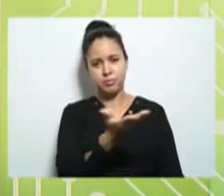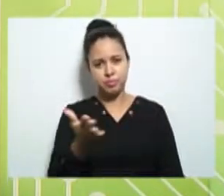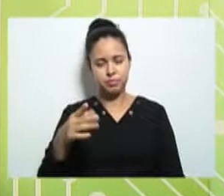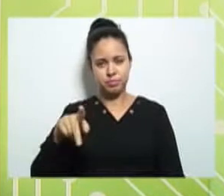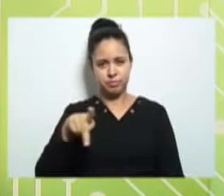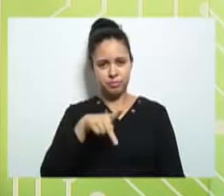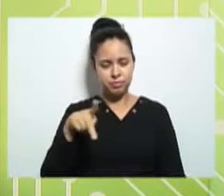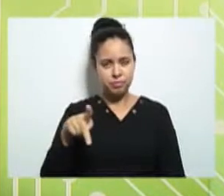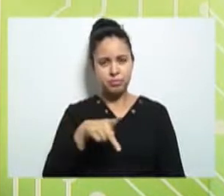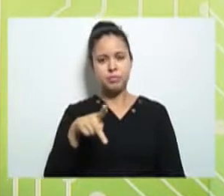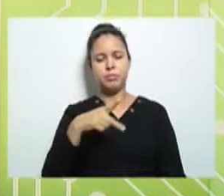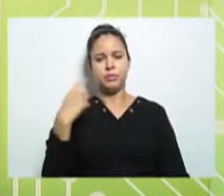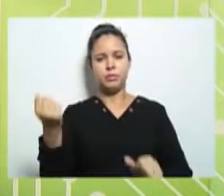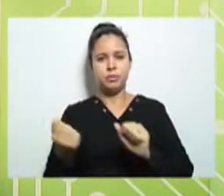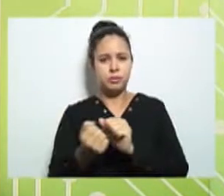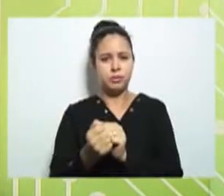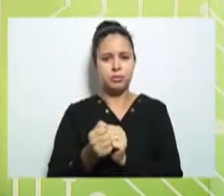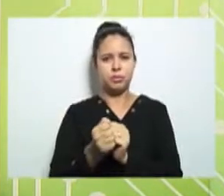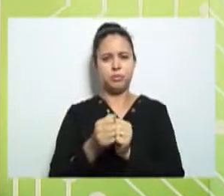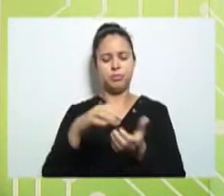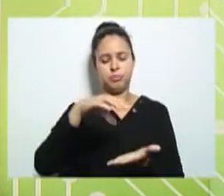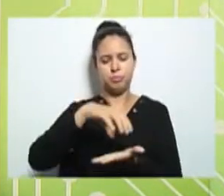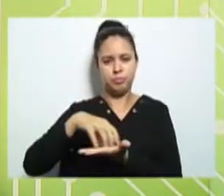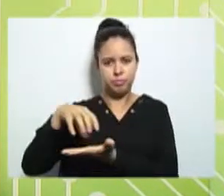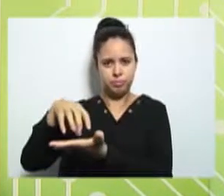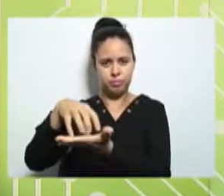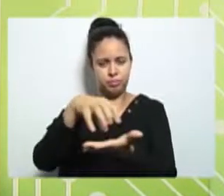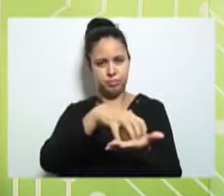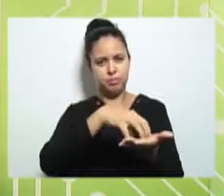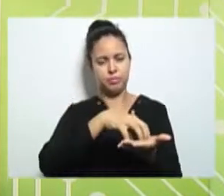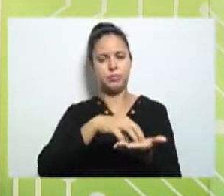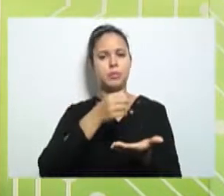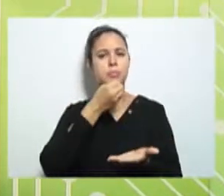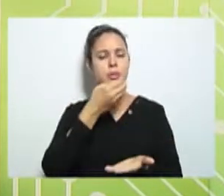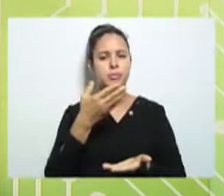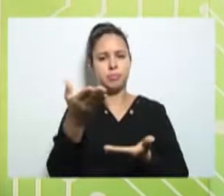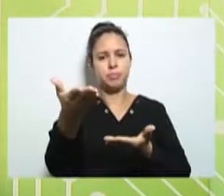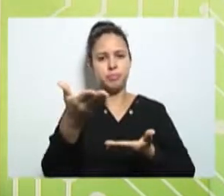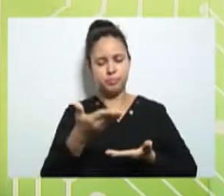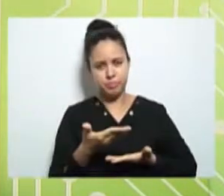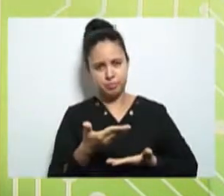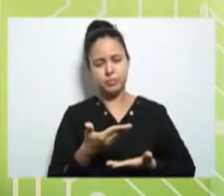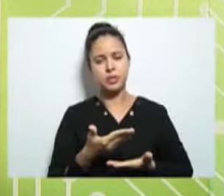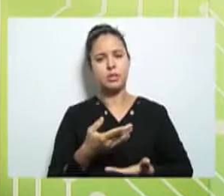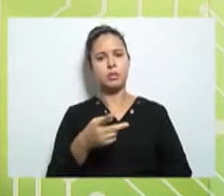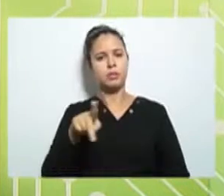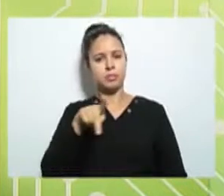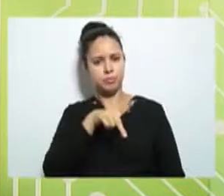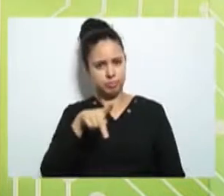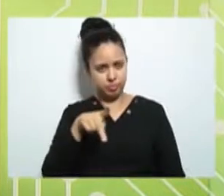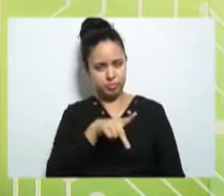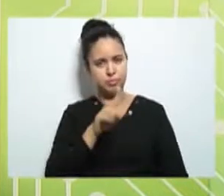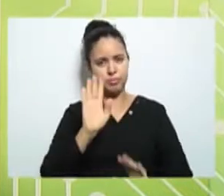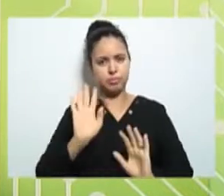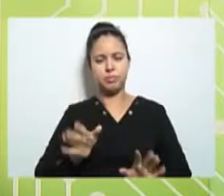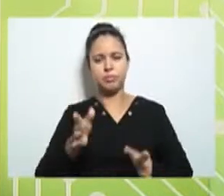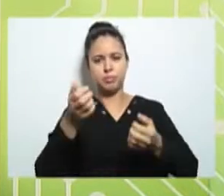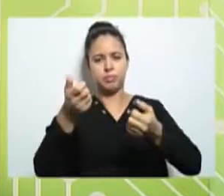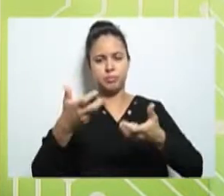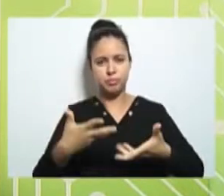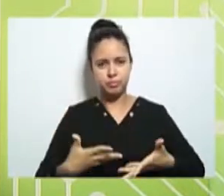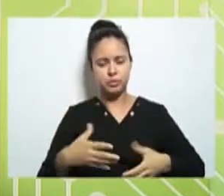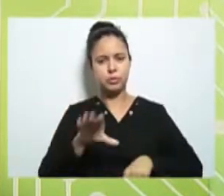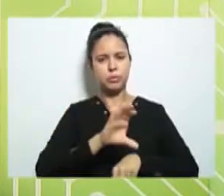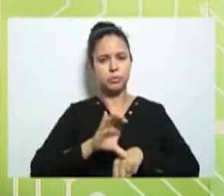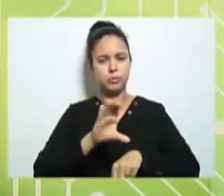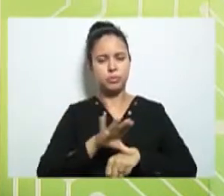aí, tutores dos polos EAD, sejam todos bem-vindos à nossa aula. A professora Adriana já falou, né, curso novo, requer disciplina